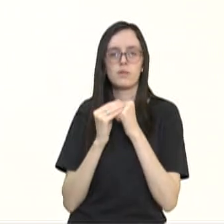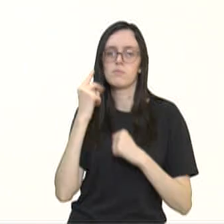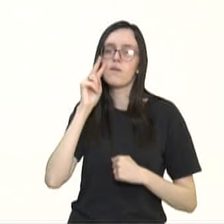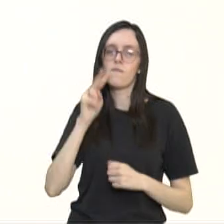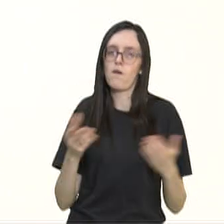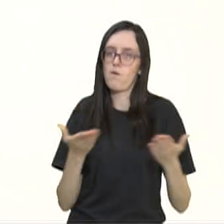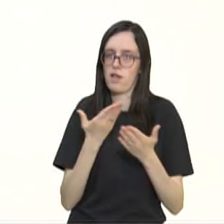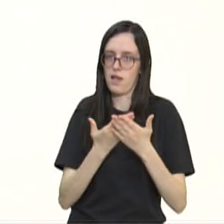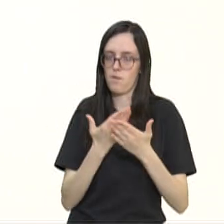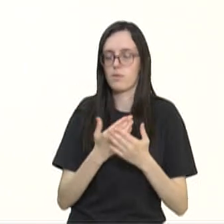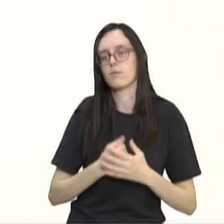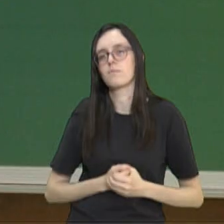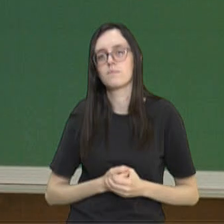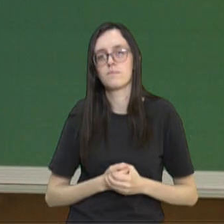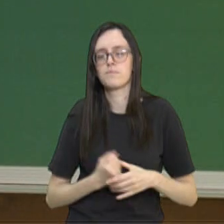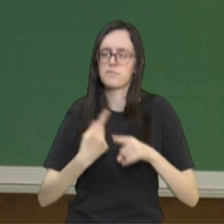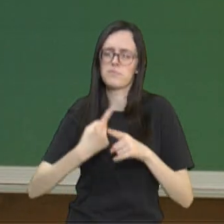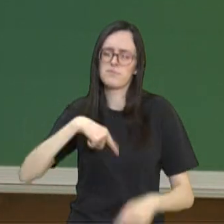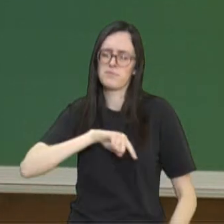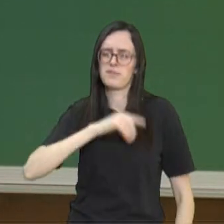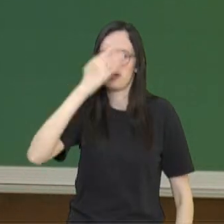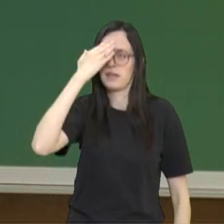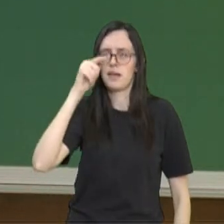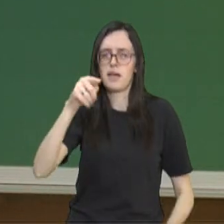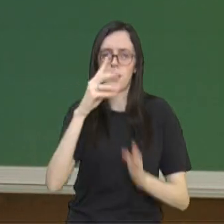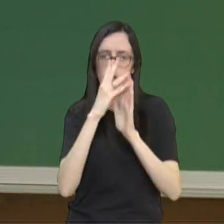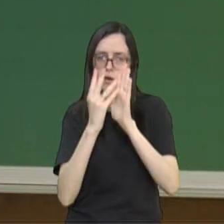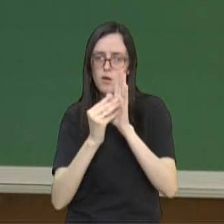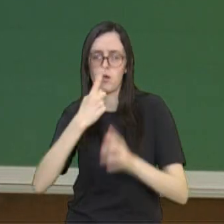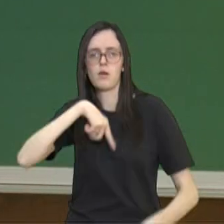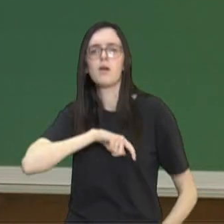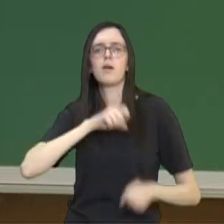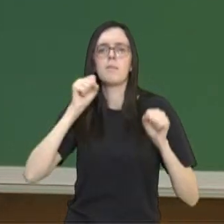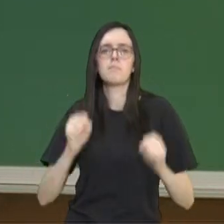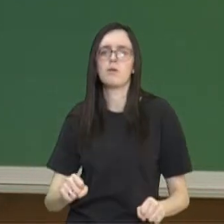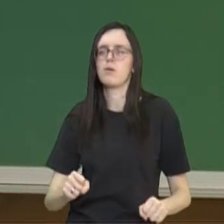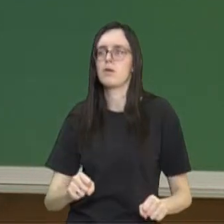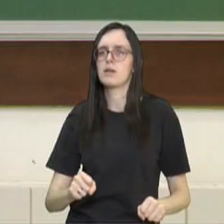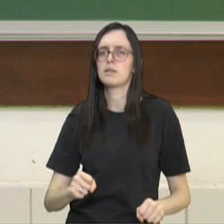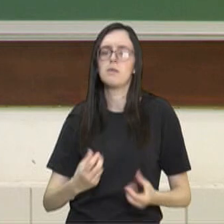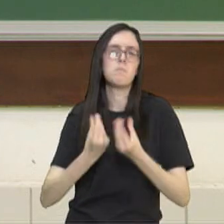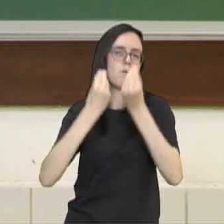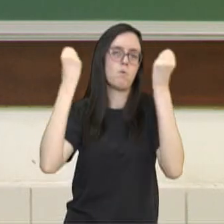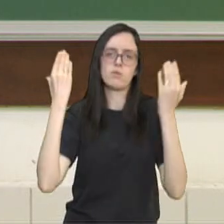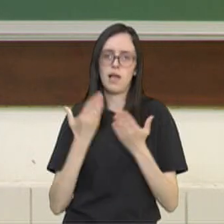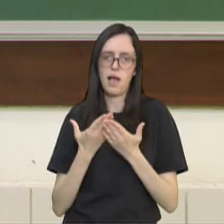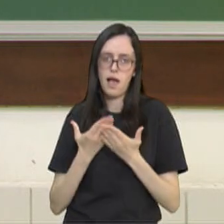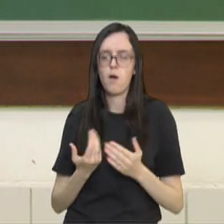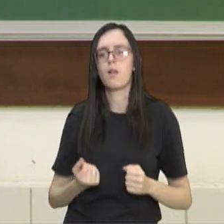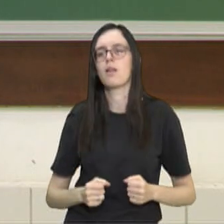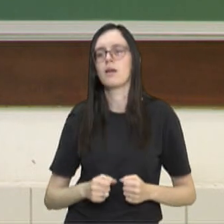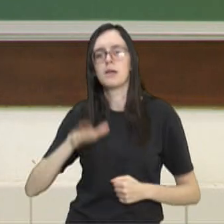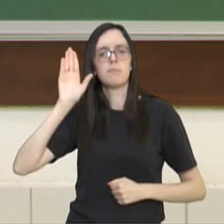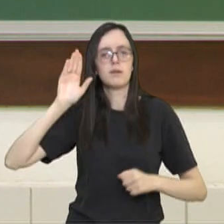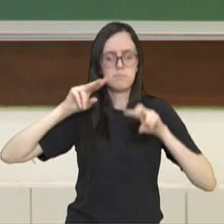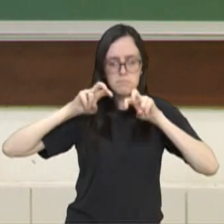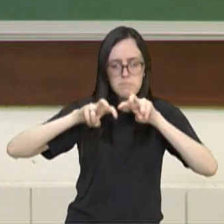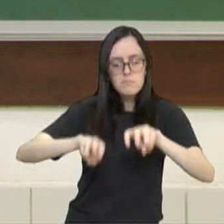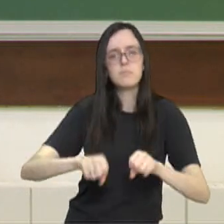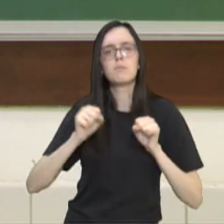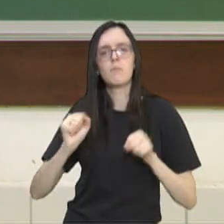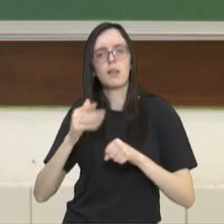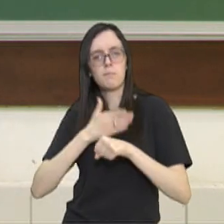vocês. Busquem materiais e façam pesquisas, né. Esse é o momento. E como sugestão, para que vocês saibam mais, a